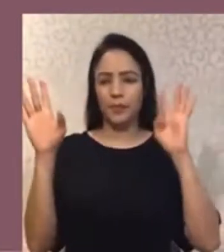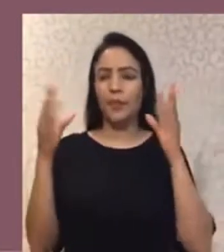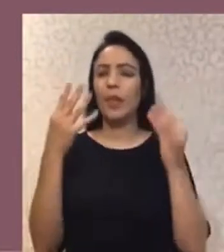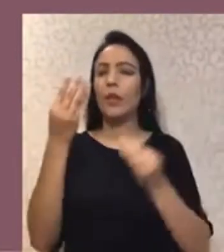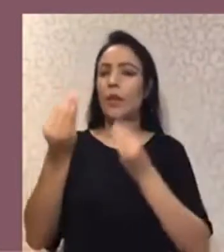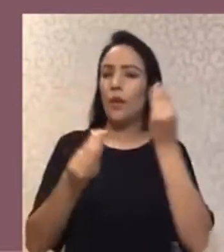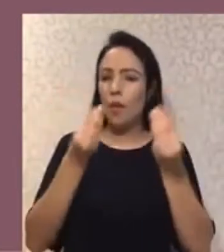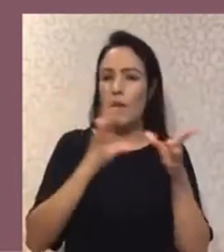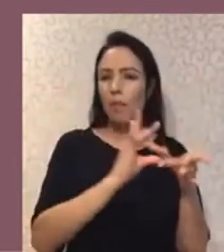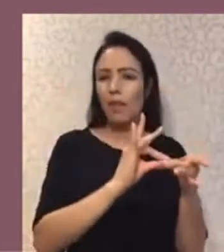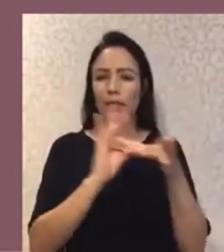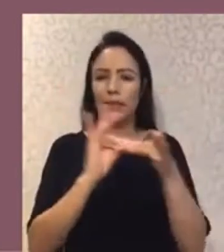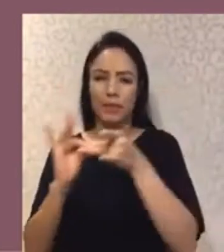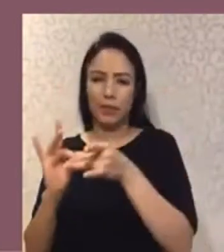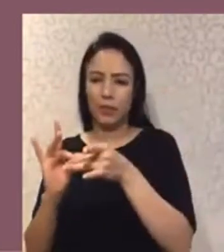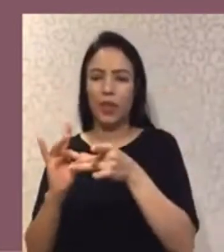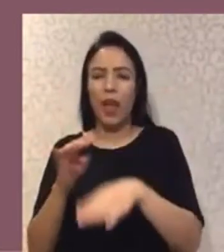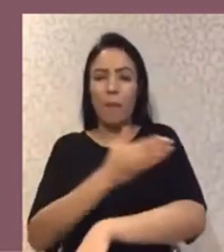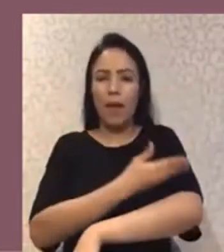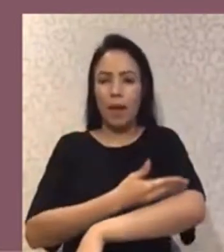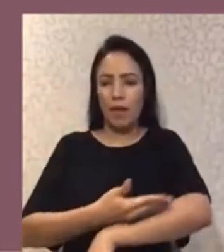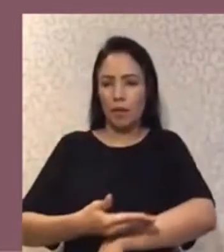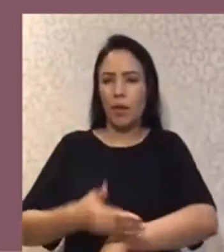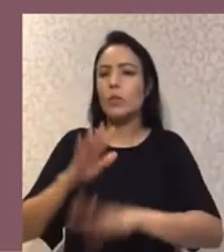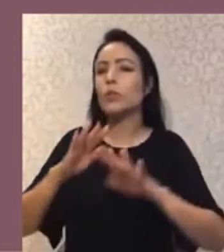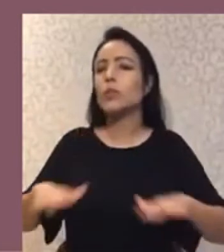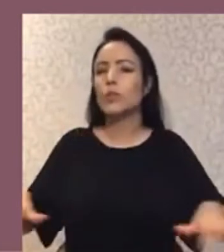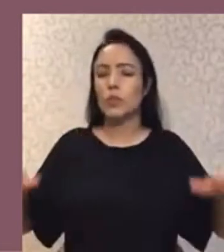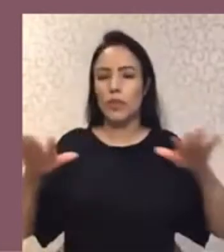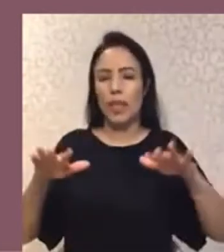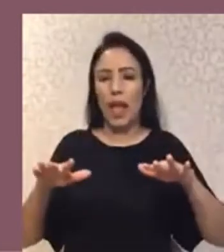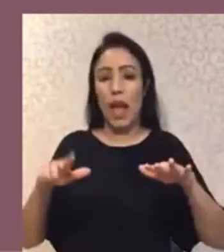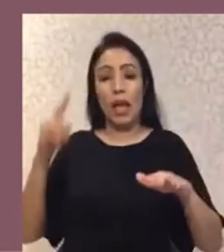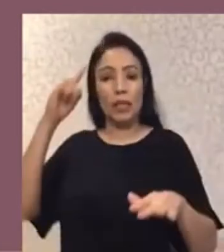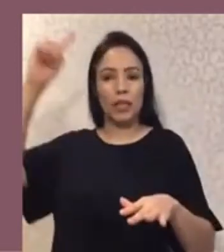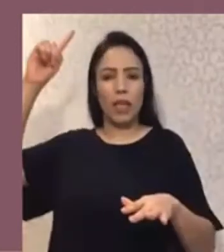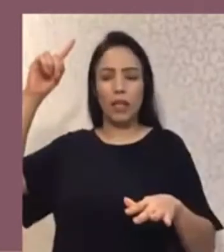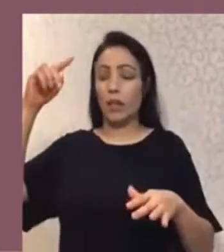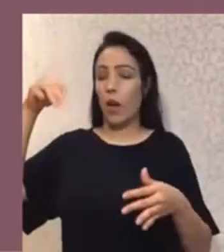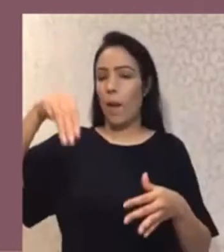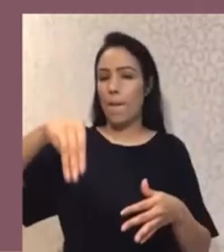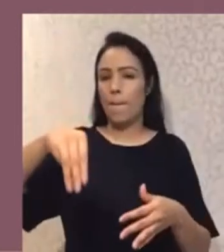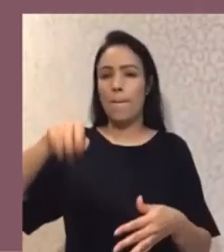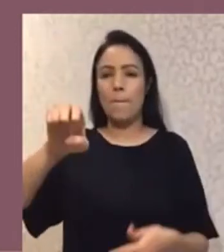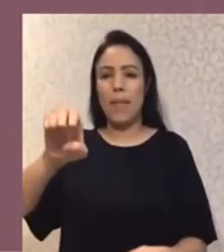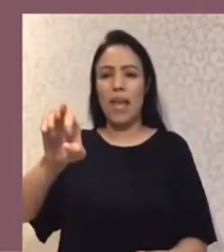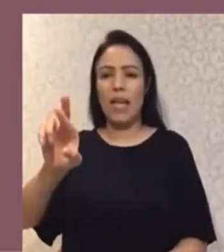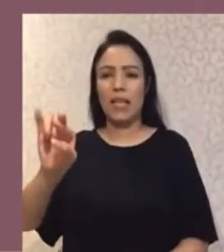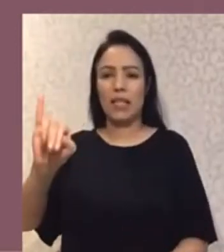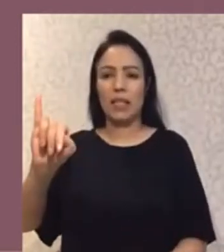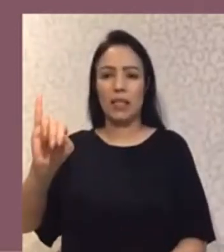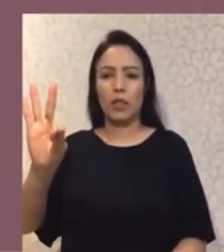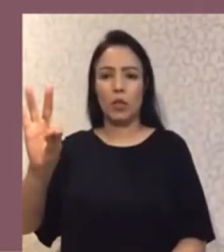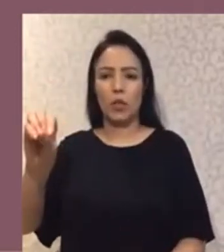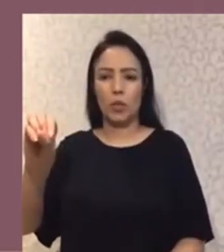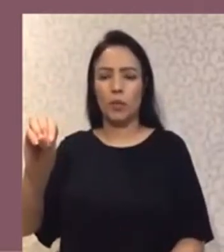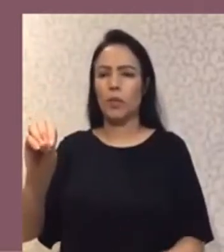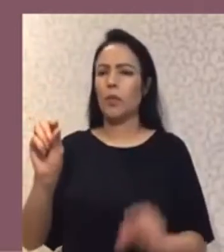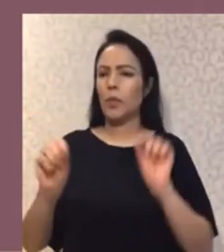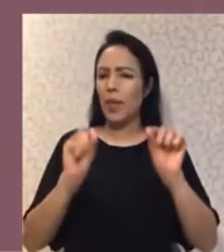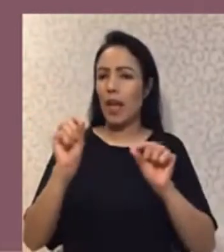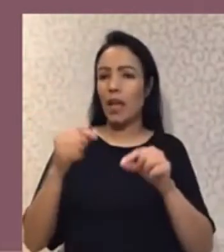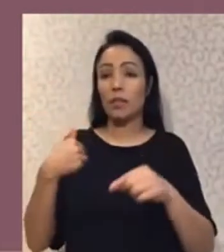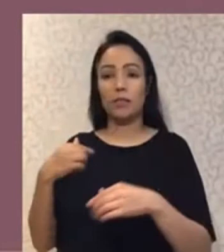articula a branquitude, é a ideia de mérito, né? E essa ideia de mérito é muito importante para a gente pensar a articulação